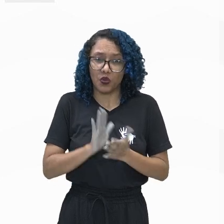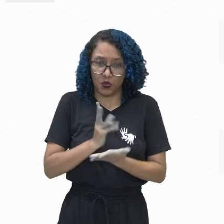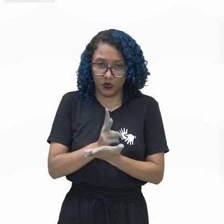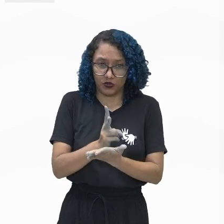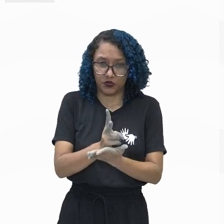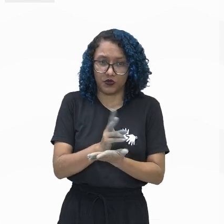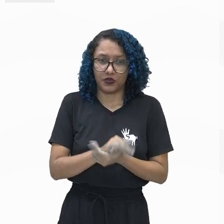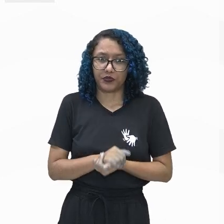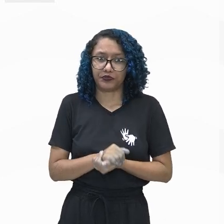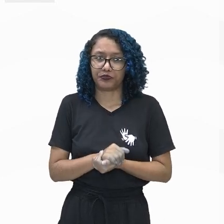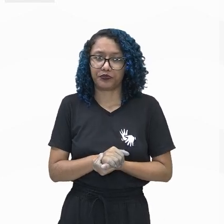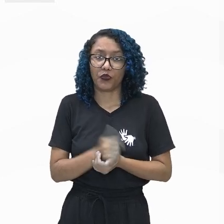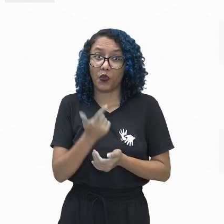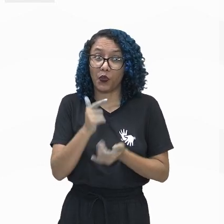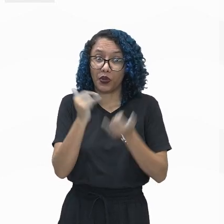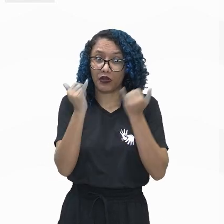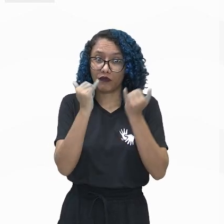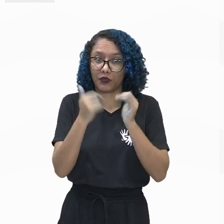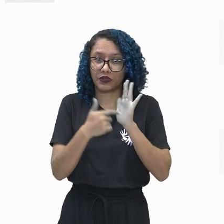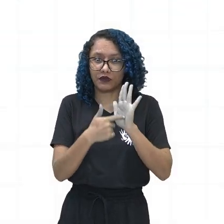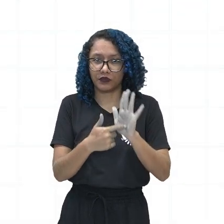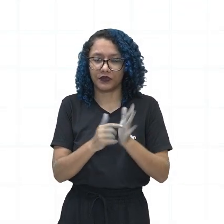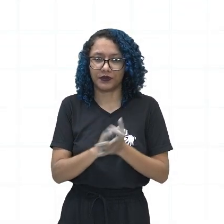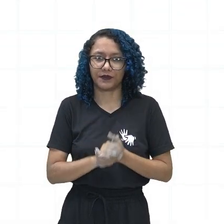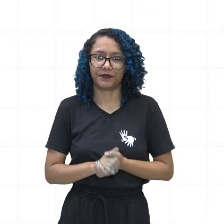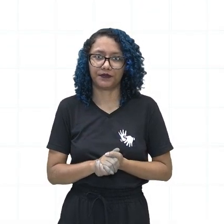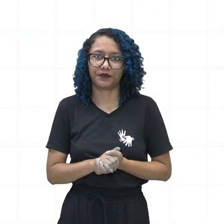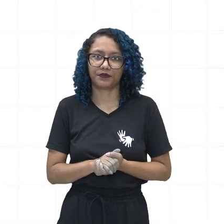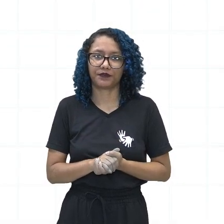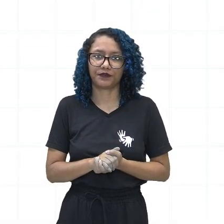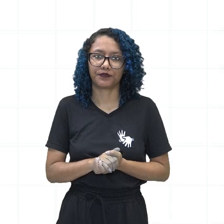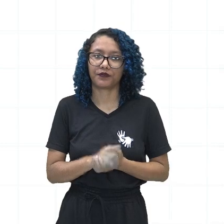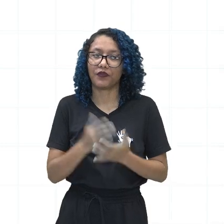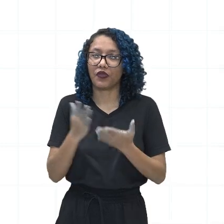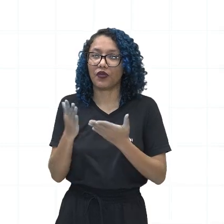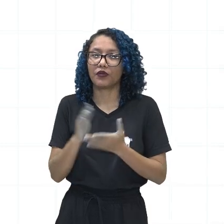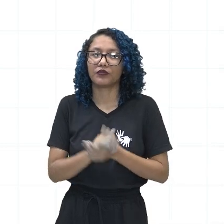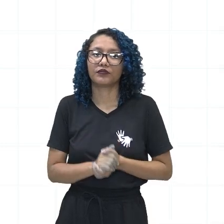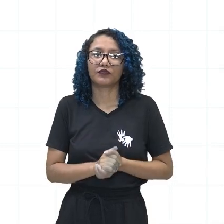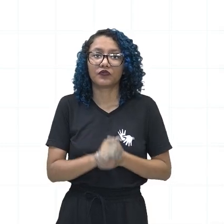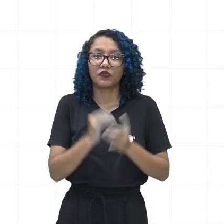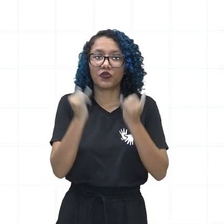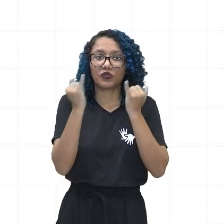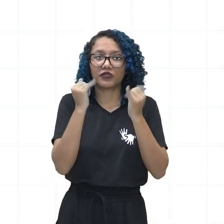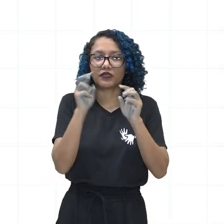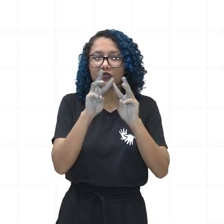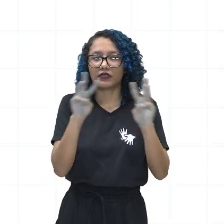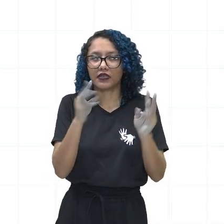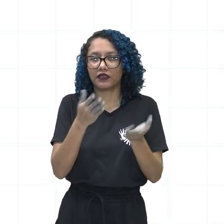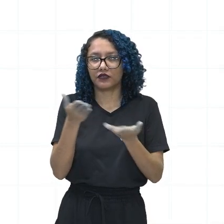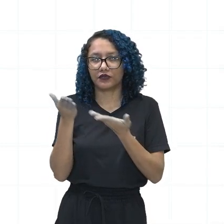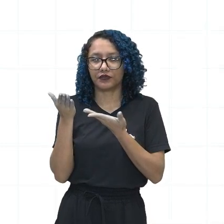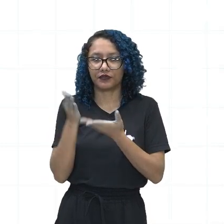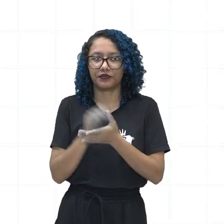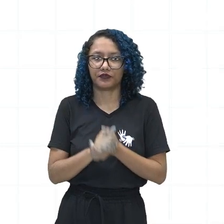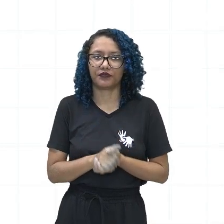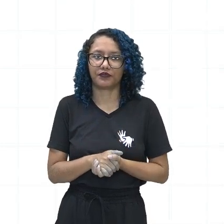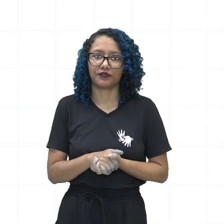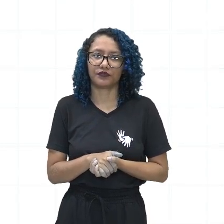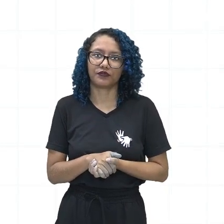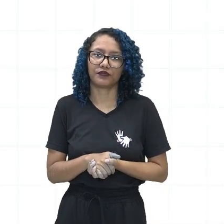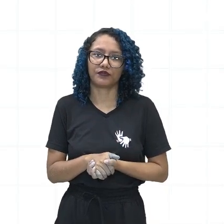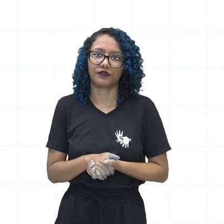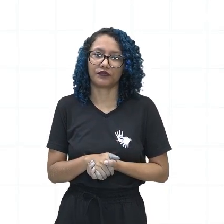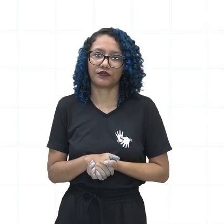trazer para vocês. Dê uma olhada aqui numa notícia da Agência Brasil. Então,